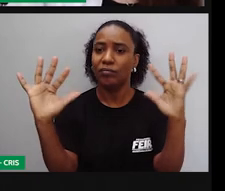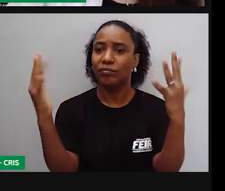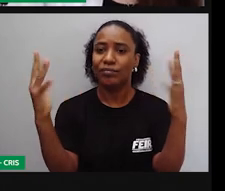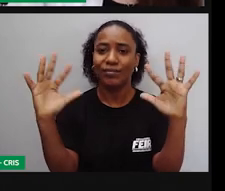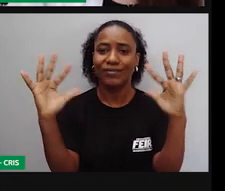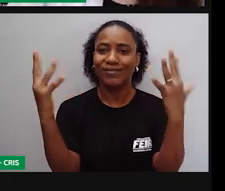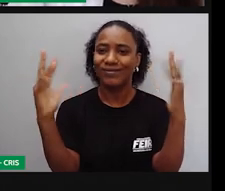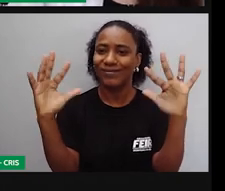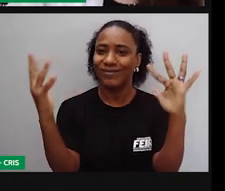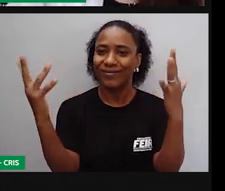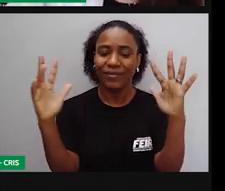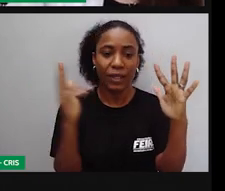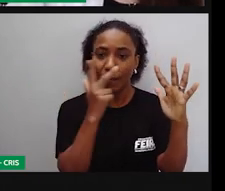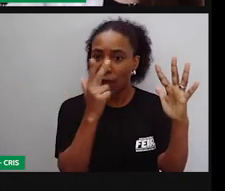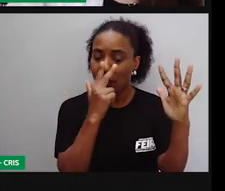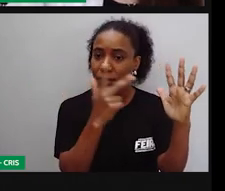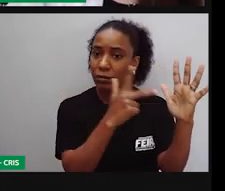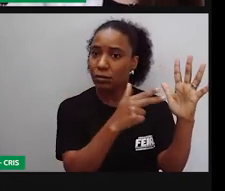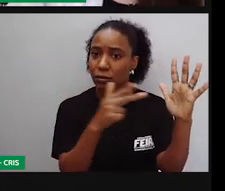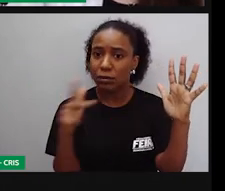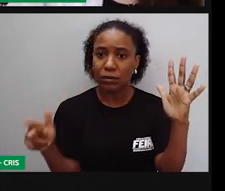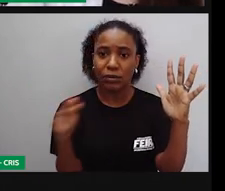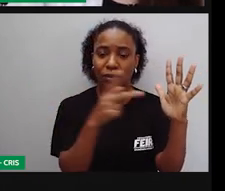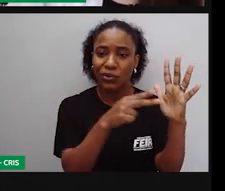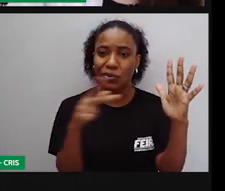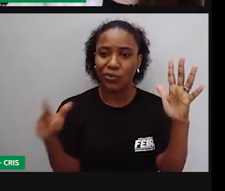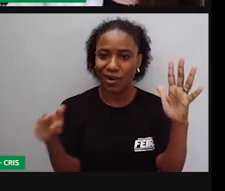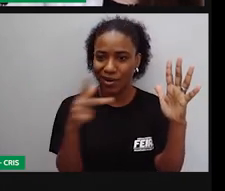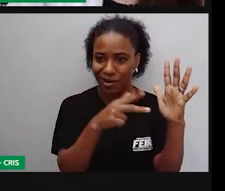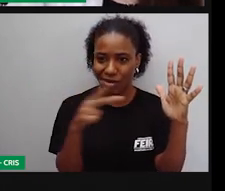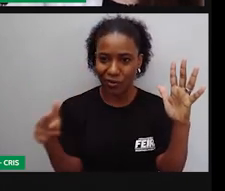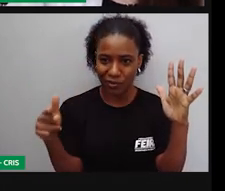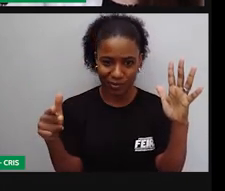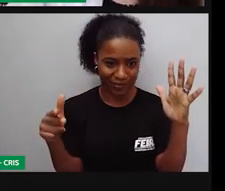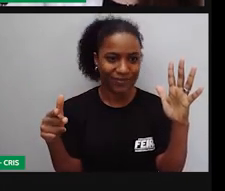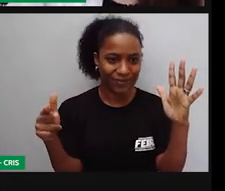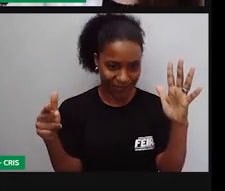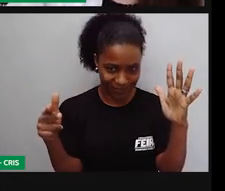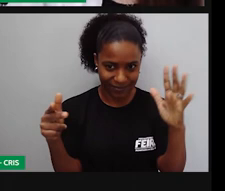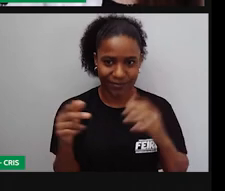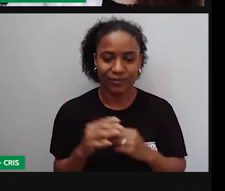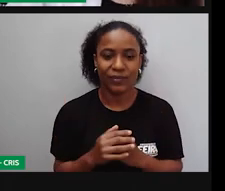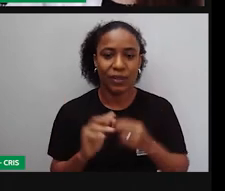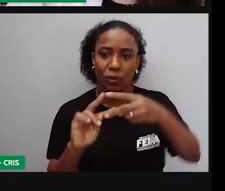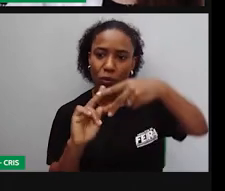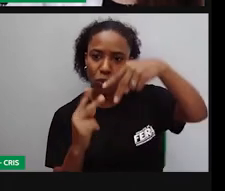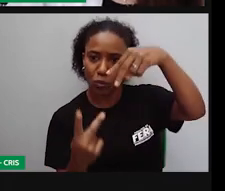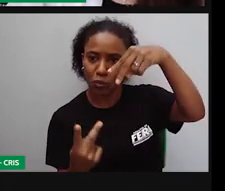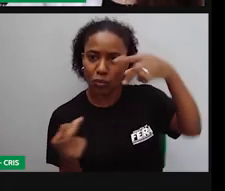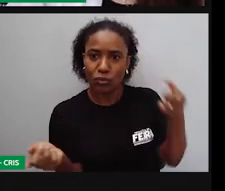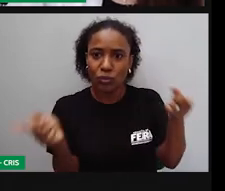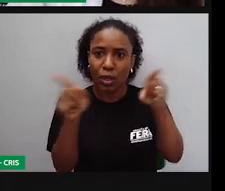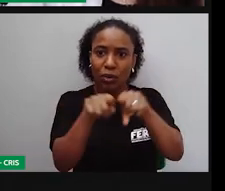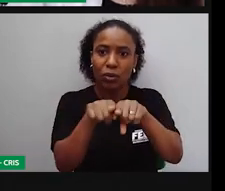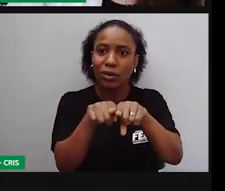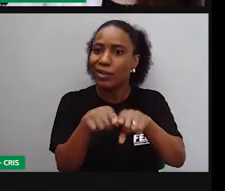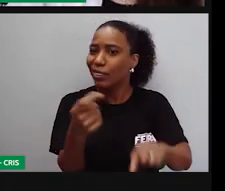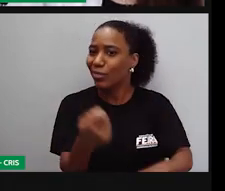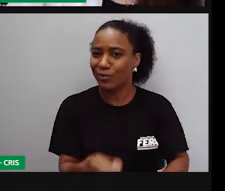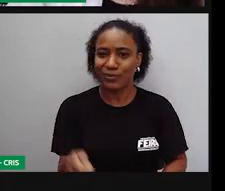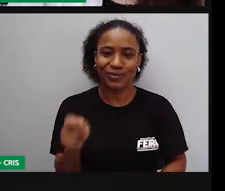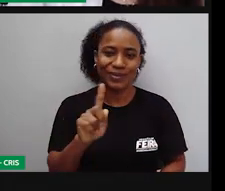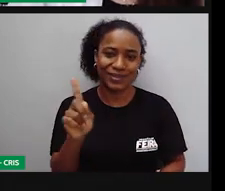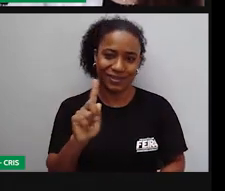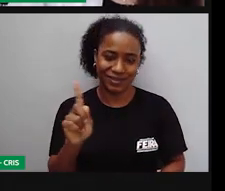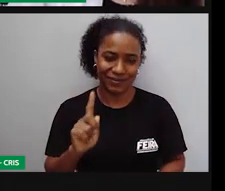como se fosse um clone. Então, não vai haver essa mistura do material genético. Os indivíduos que surgem por meio da